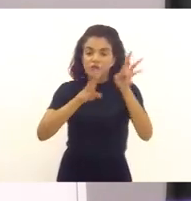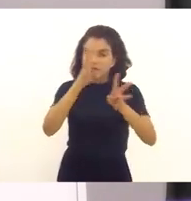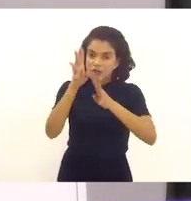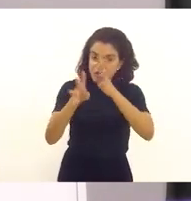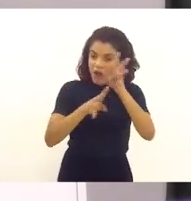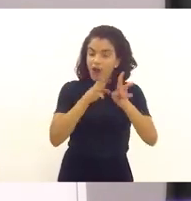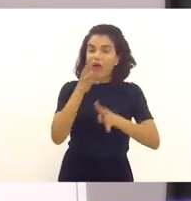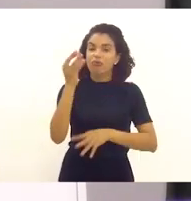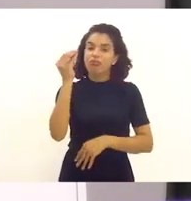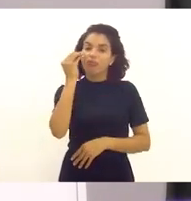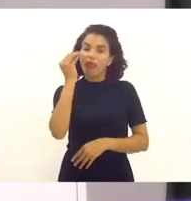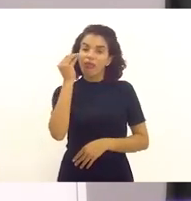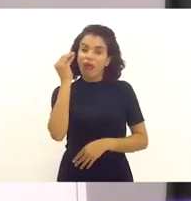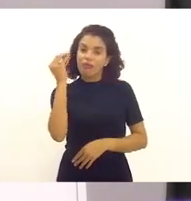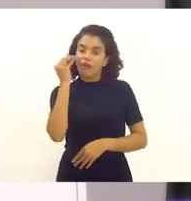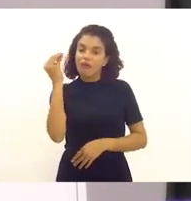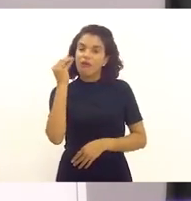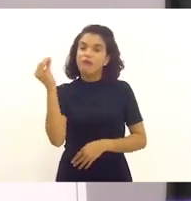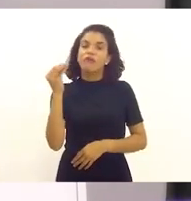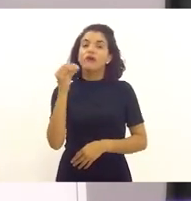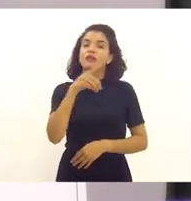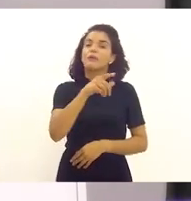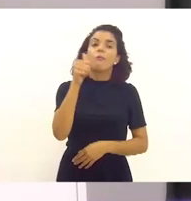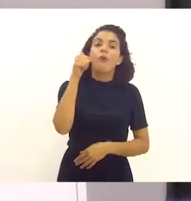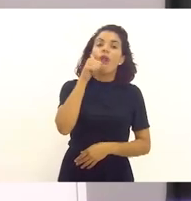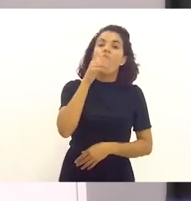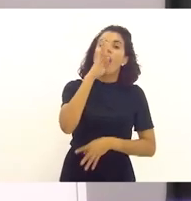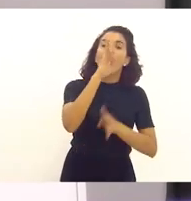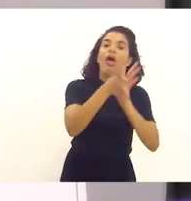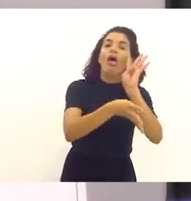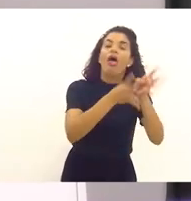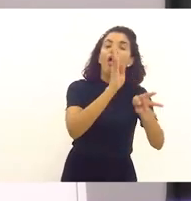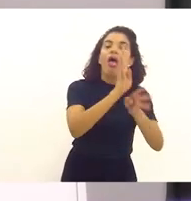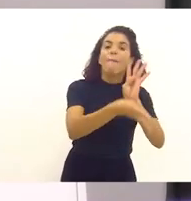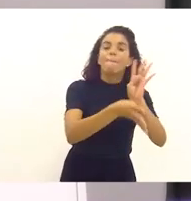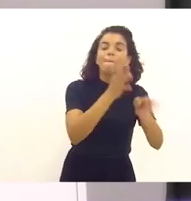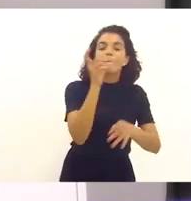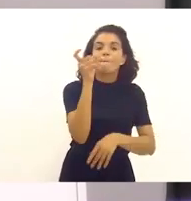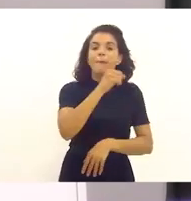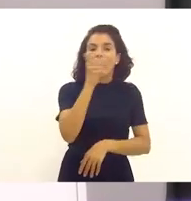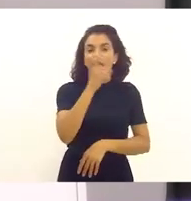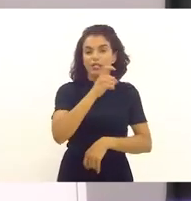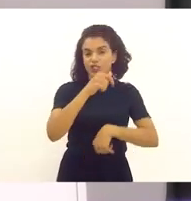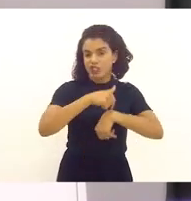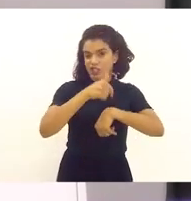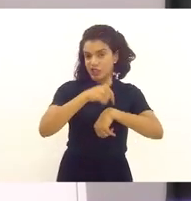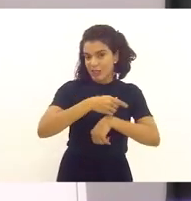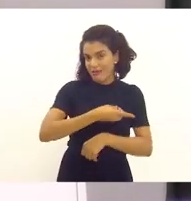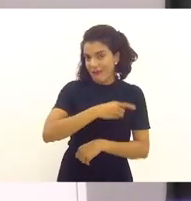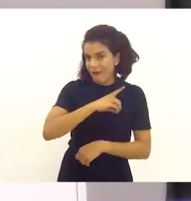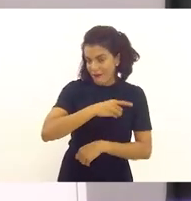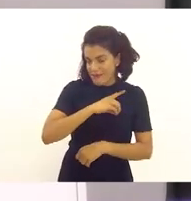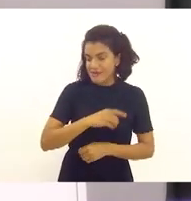a tentativa de dizer que mulheres mentem na situação de violência contra as mulheres então